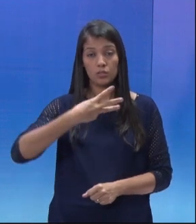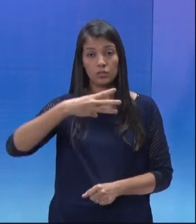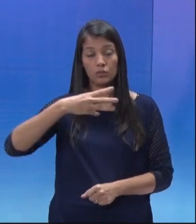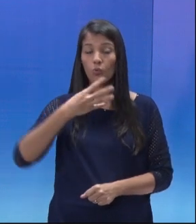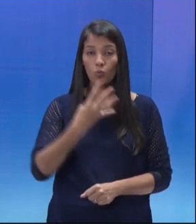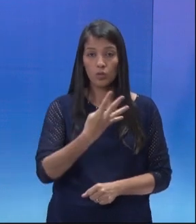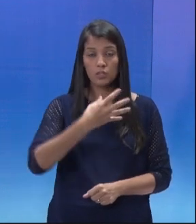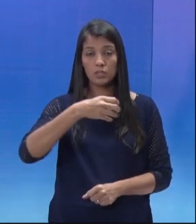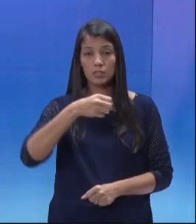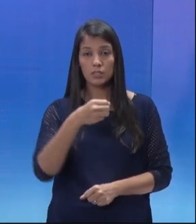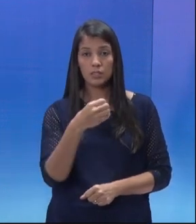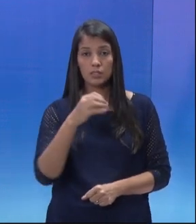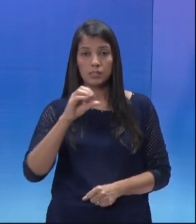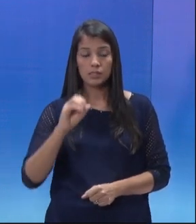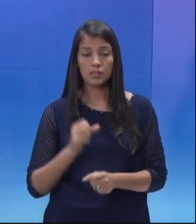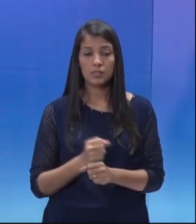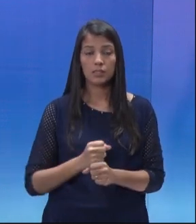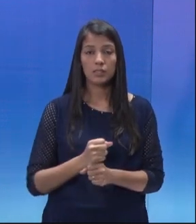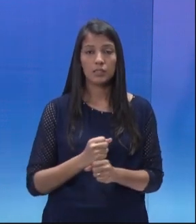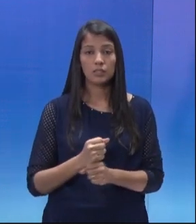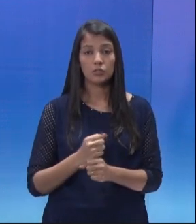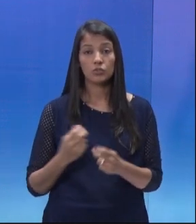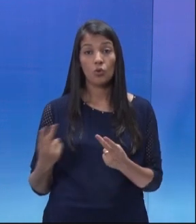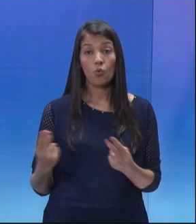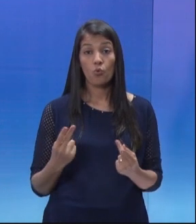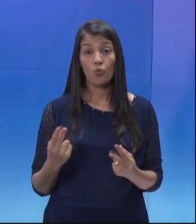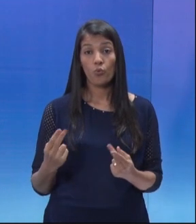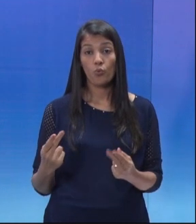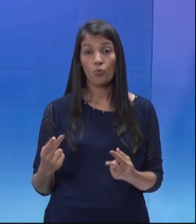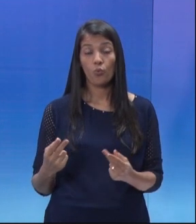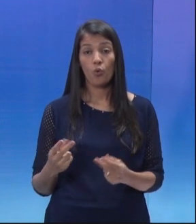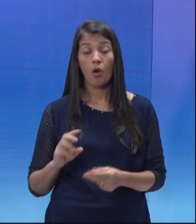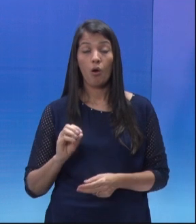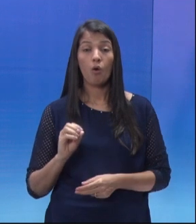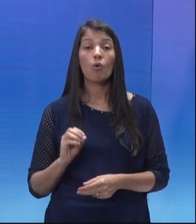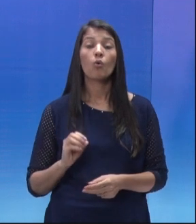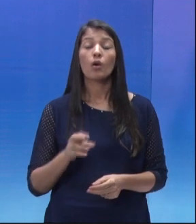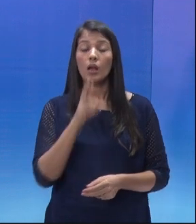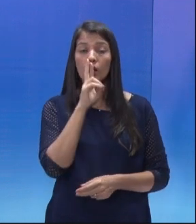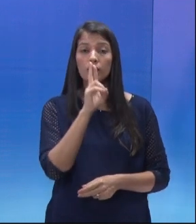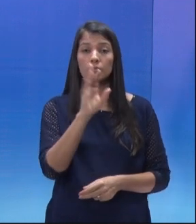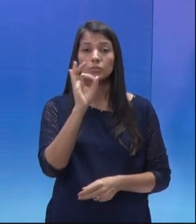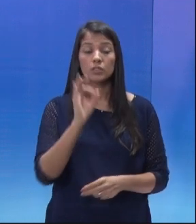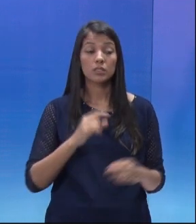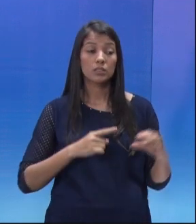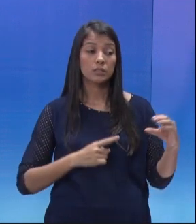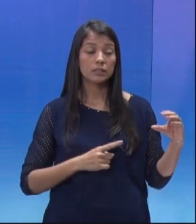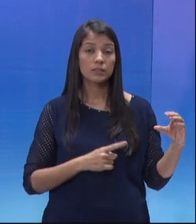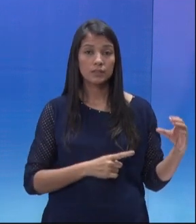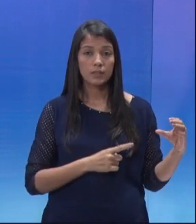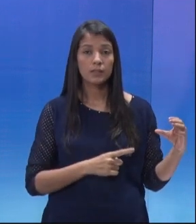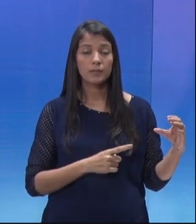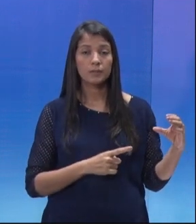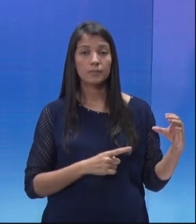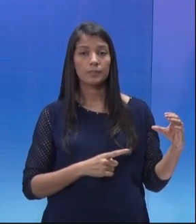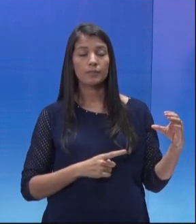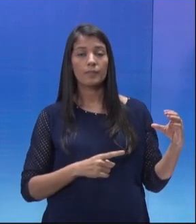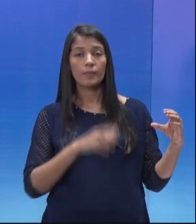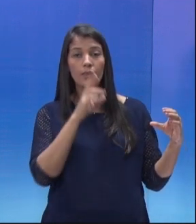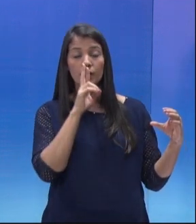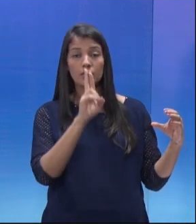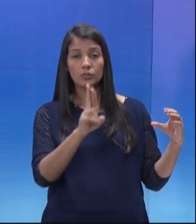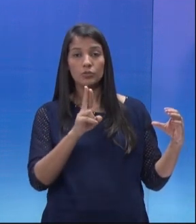11.460 anos. E essa é exatamente a idade do fóssil, ou seja, a alternativa C,